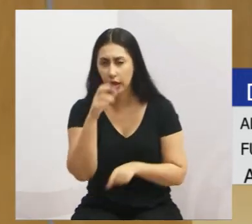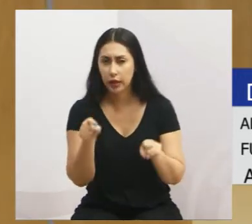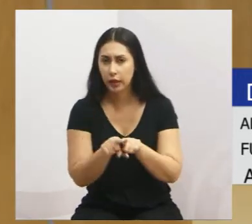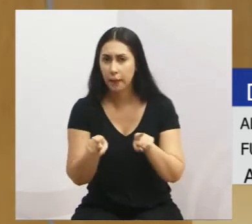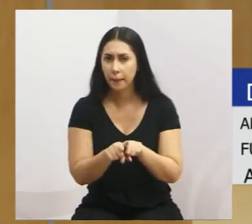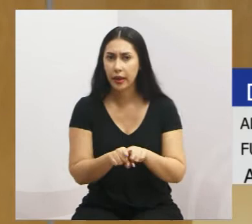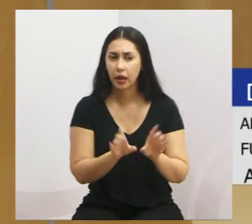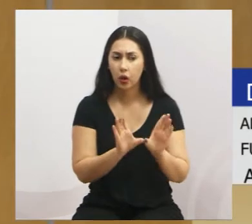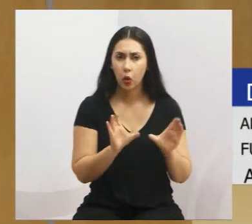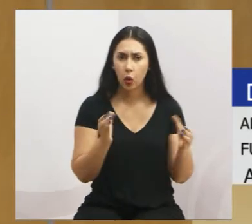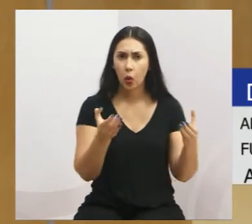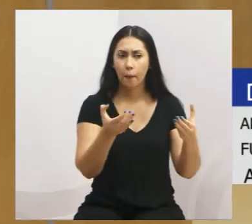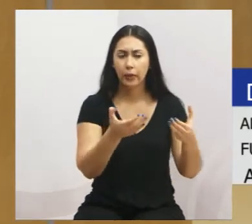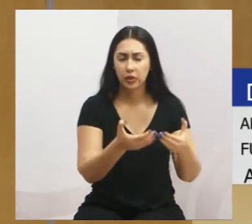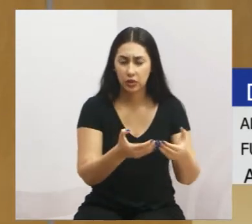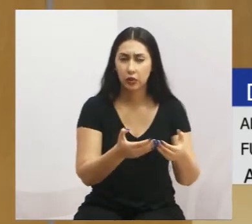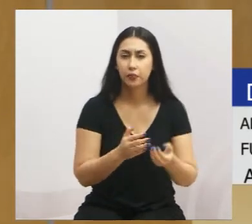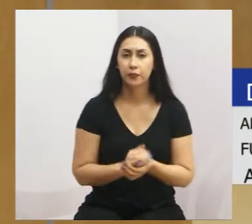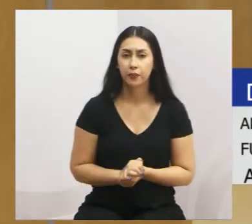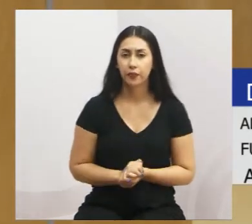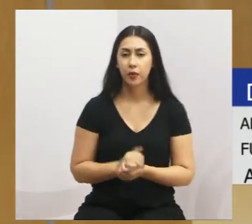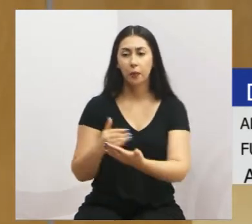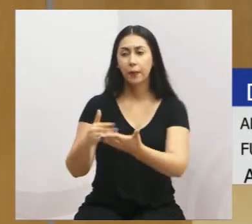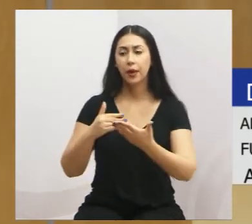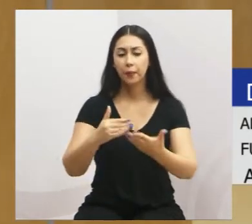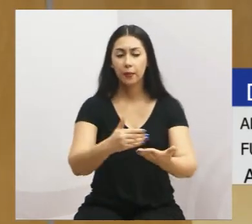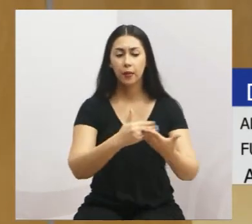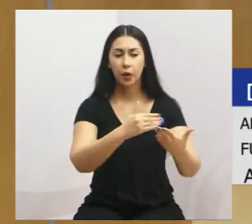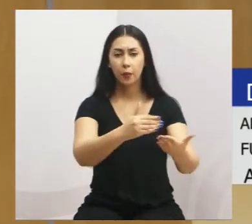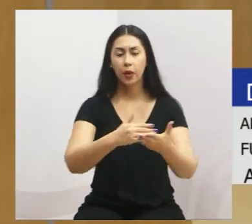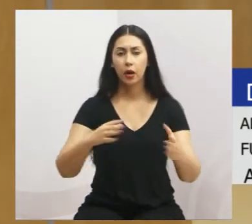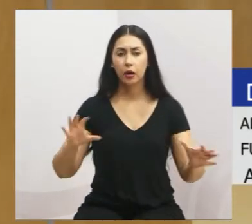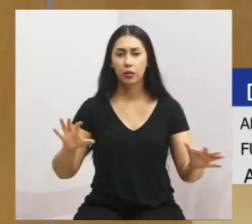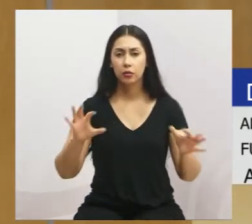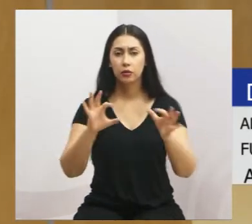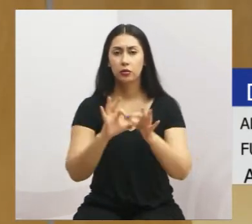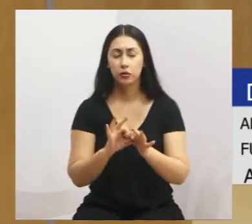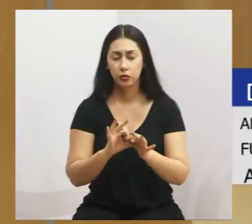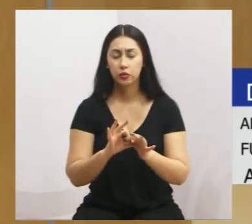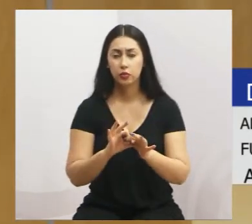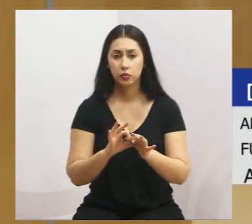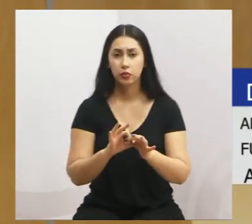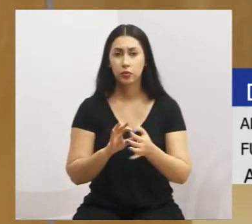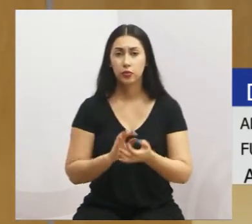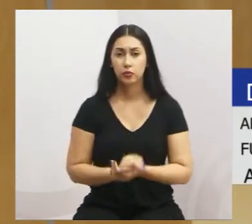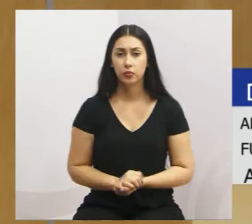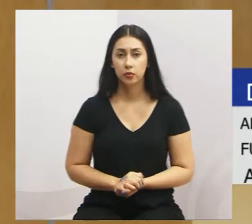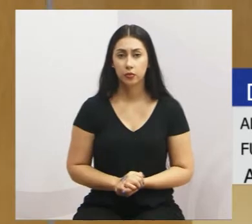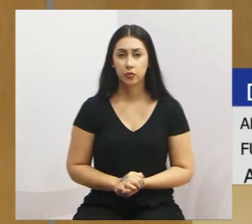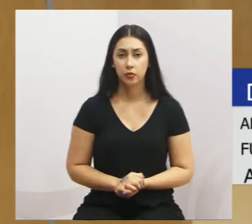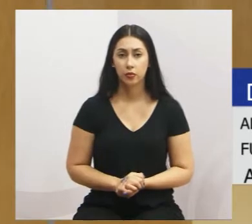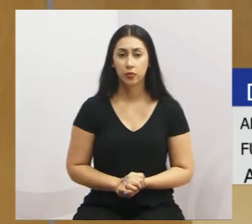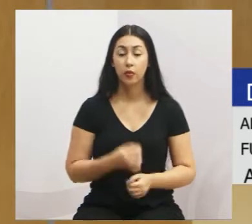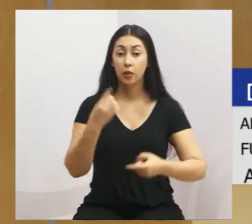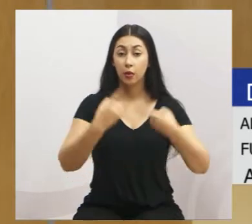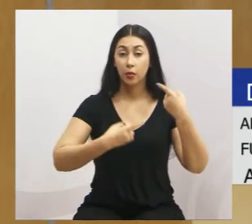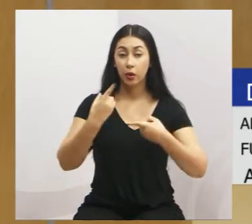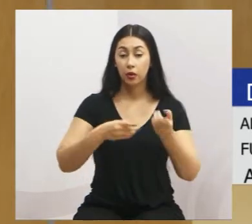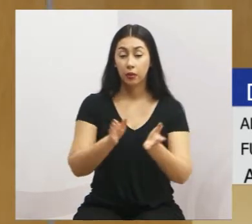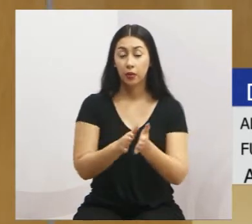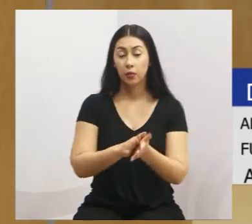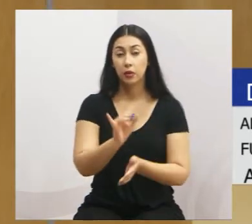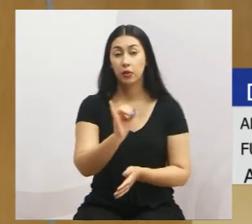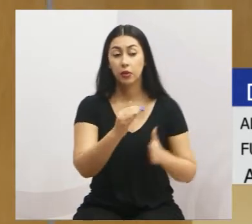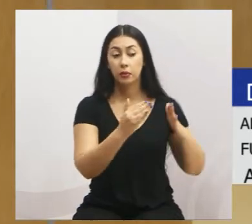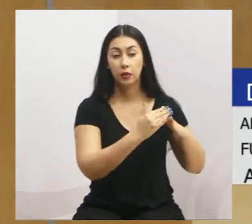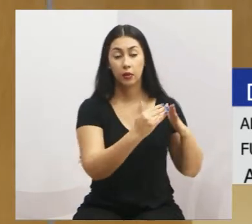de Congelamento, com a colaboração dos demais órgãos municipais da administração direta e indireta, a Política Municipal de